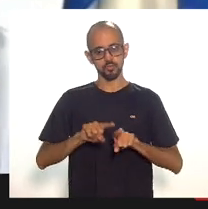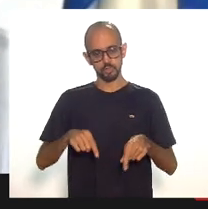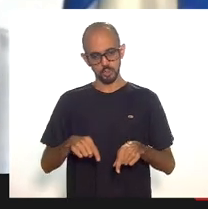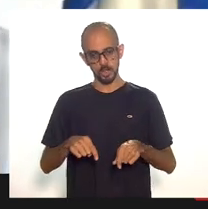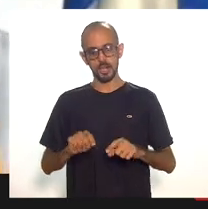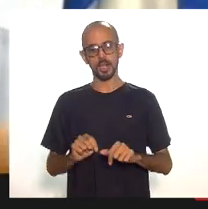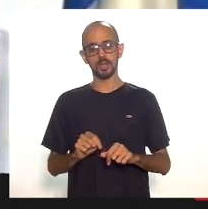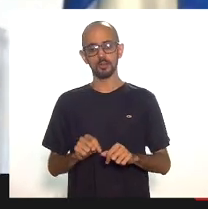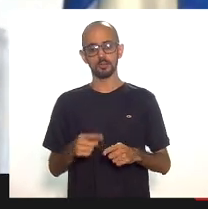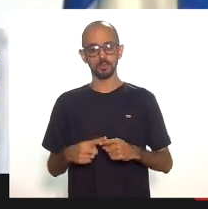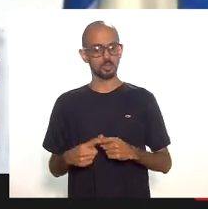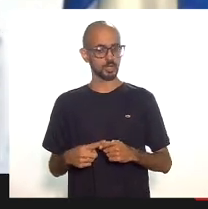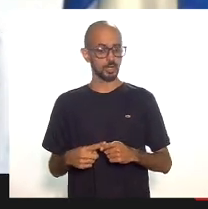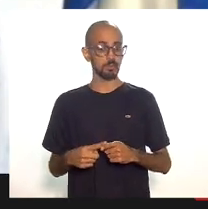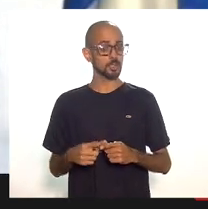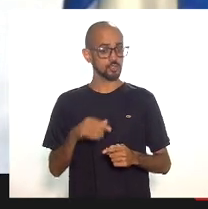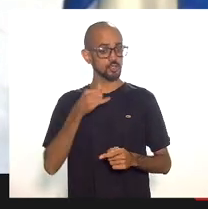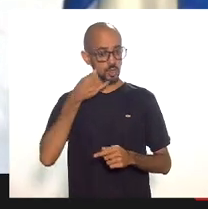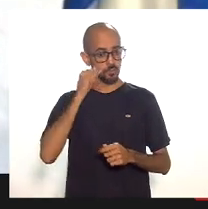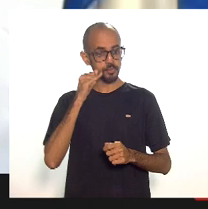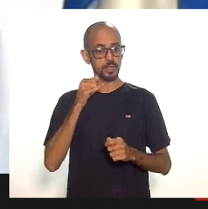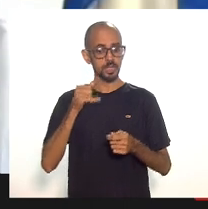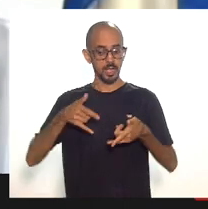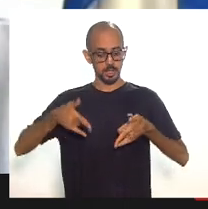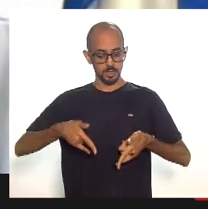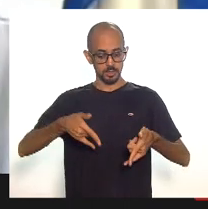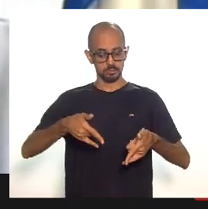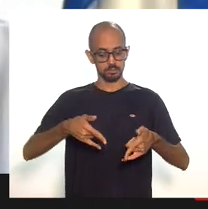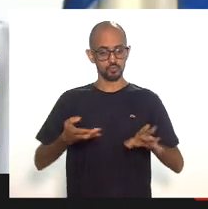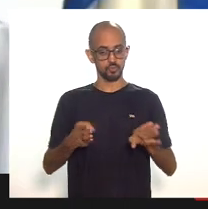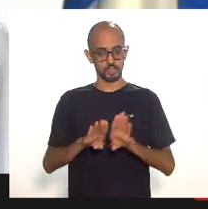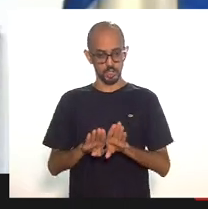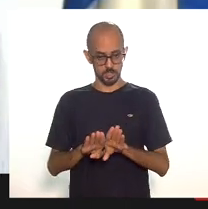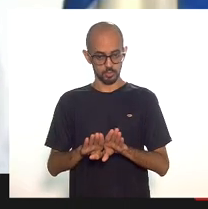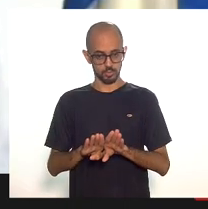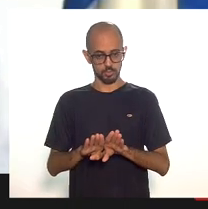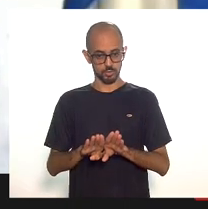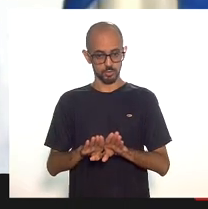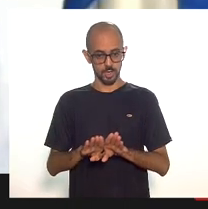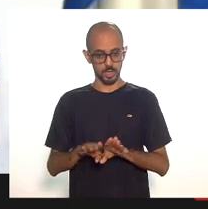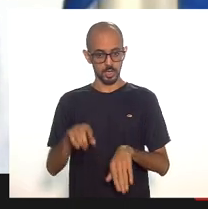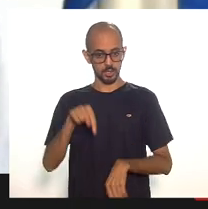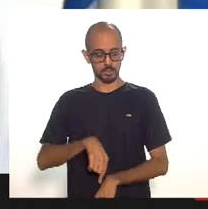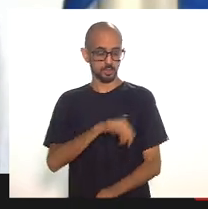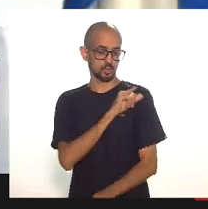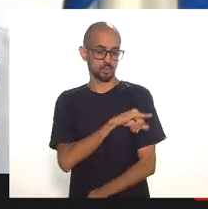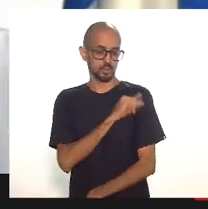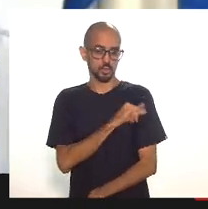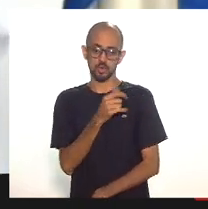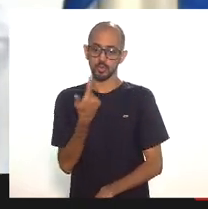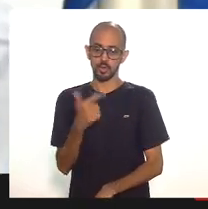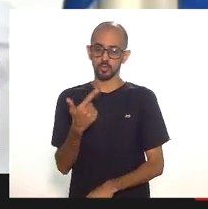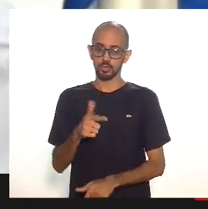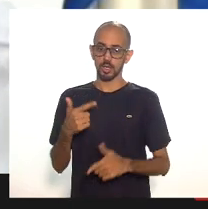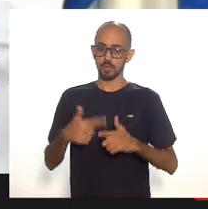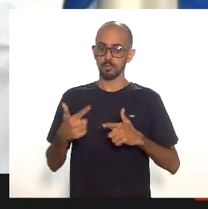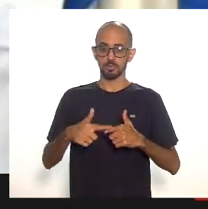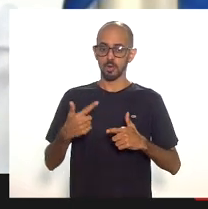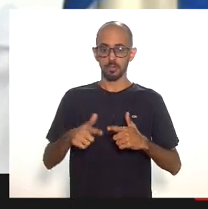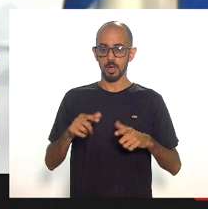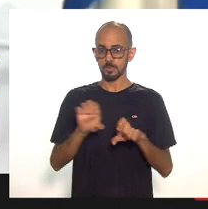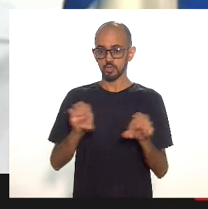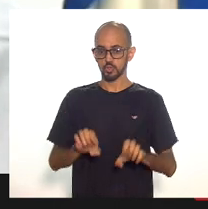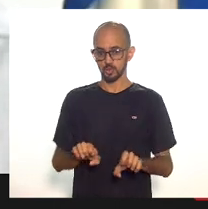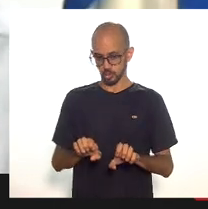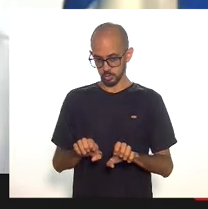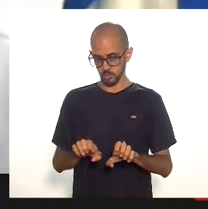tenha, ou tenha poucos leitos fechados na rede. Rio de Janeiro não tem problema de estrutura física de